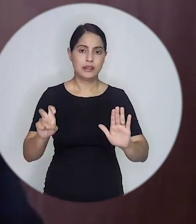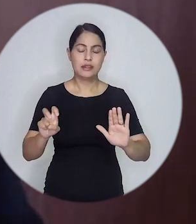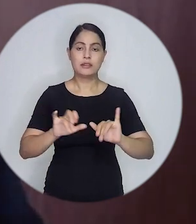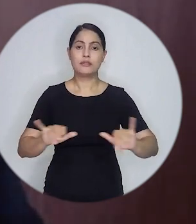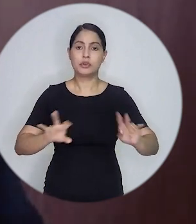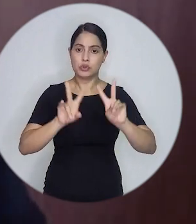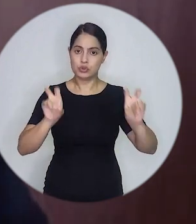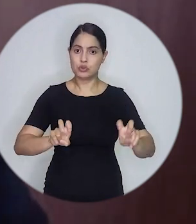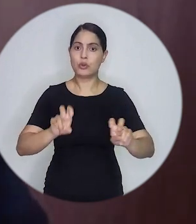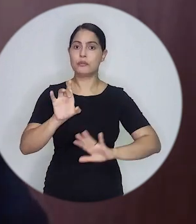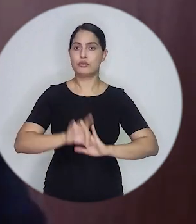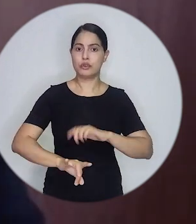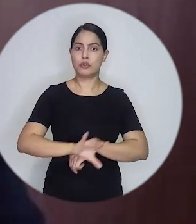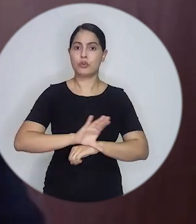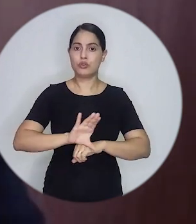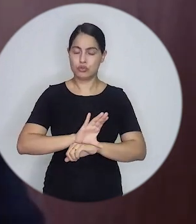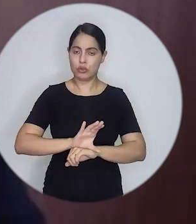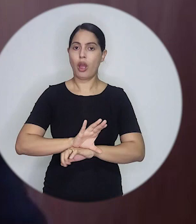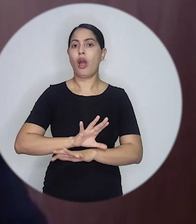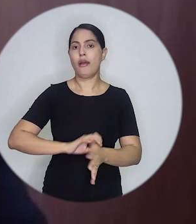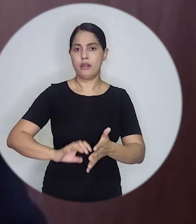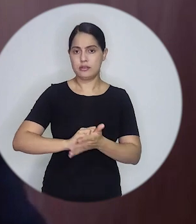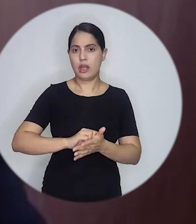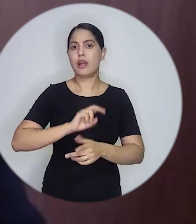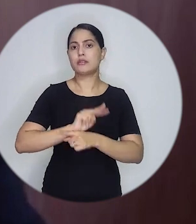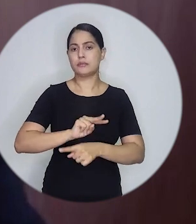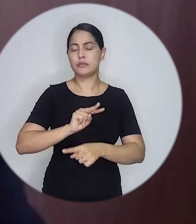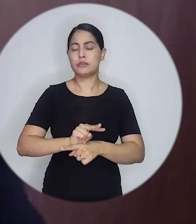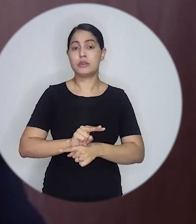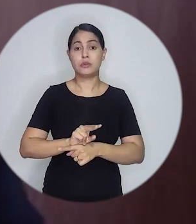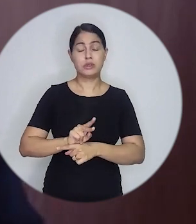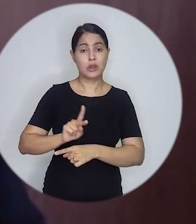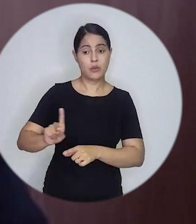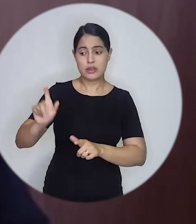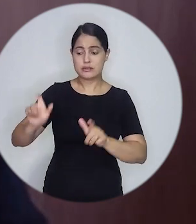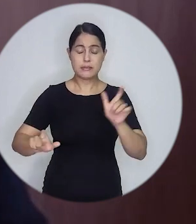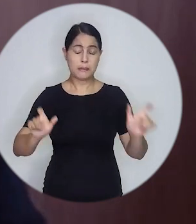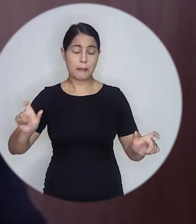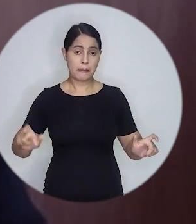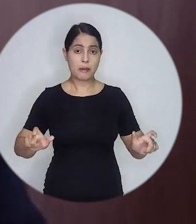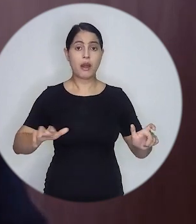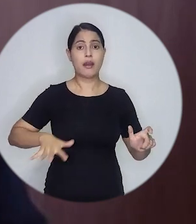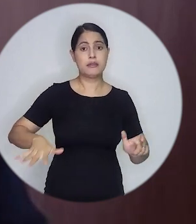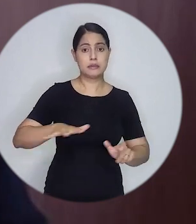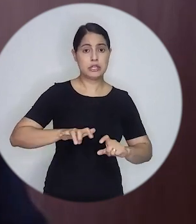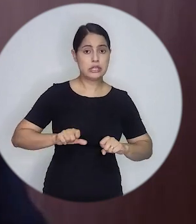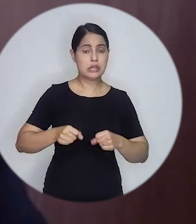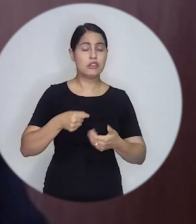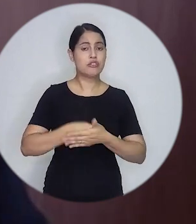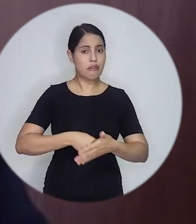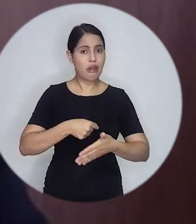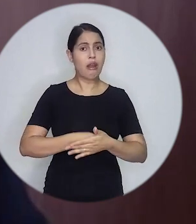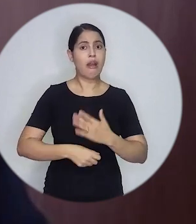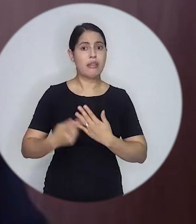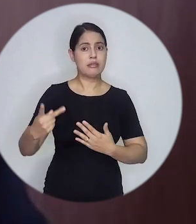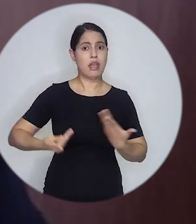direito constitucional, muito pela presença desses brasileiros que dedicaram